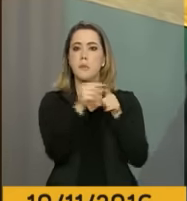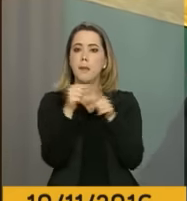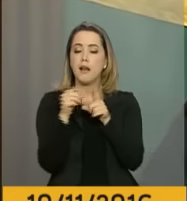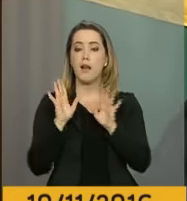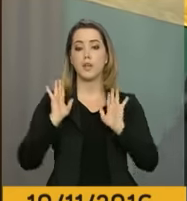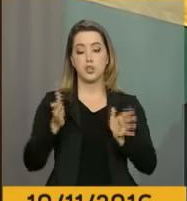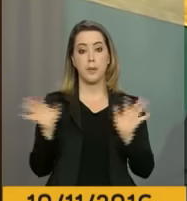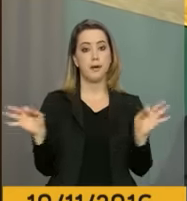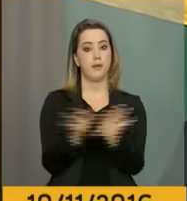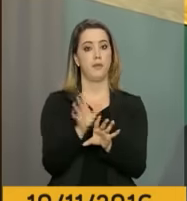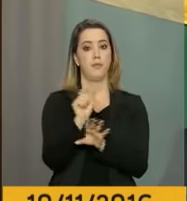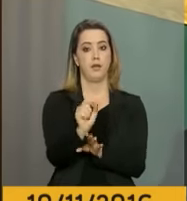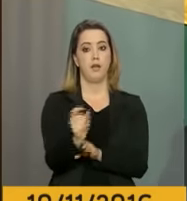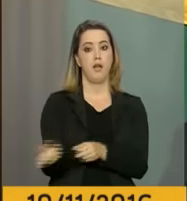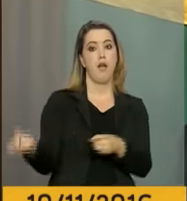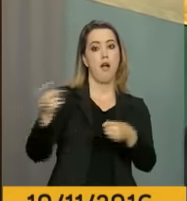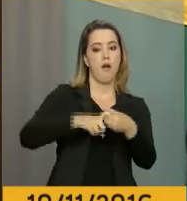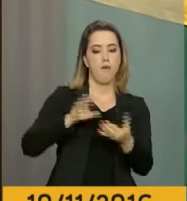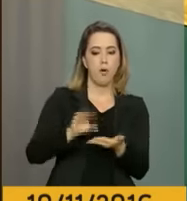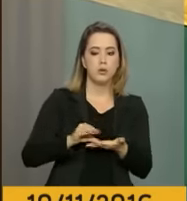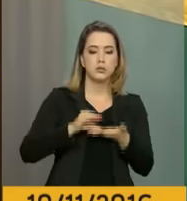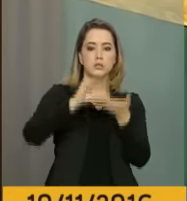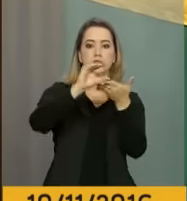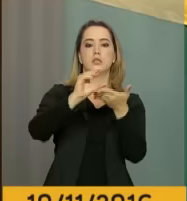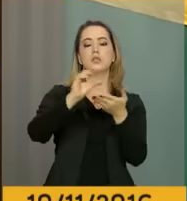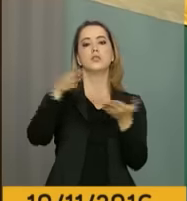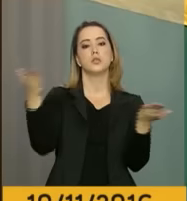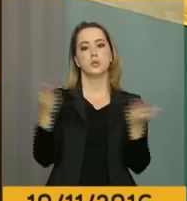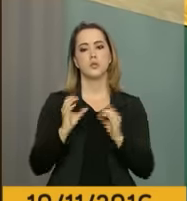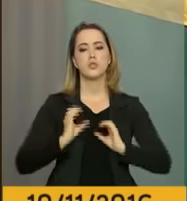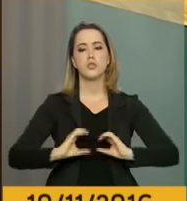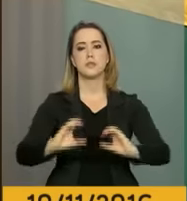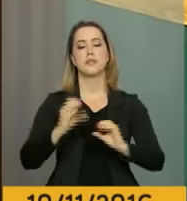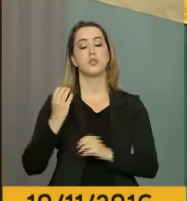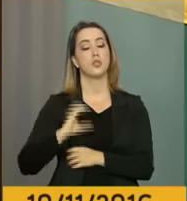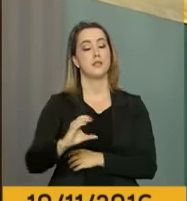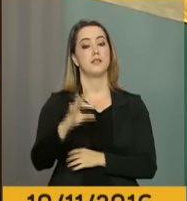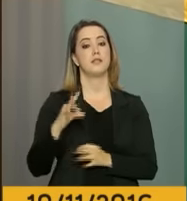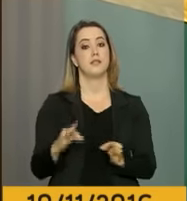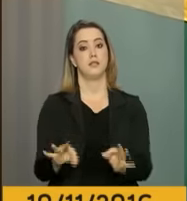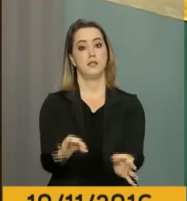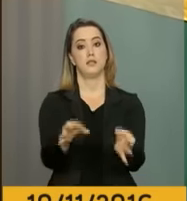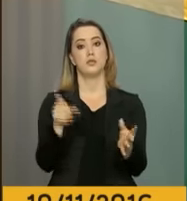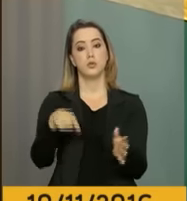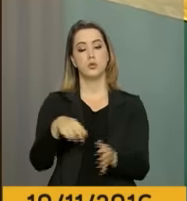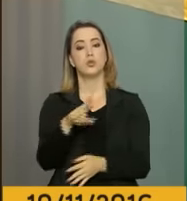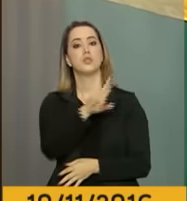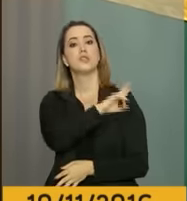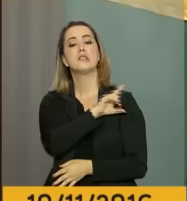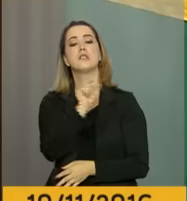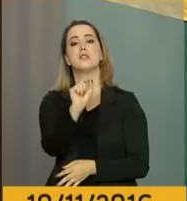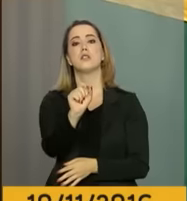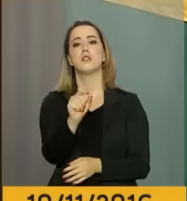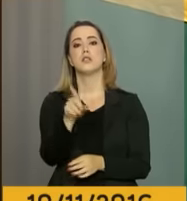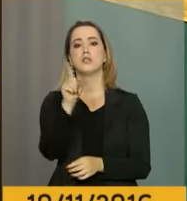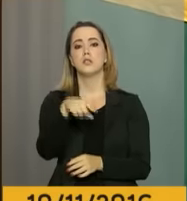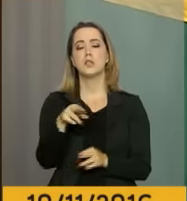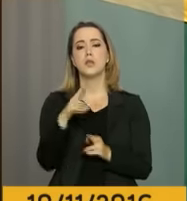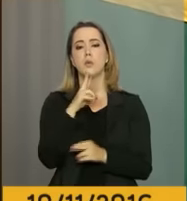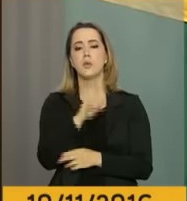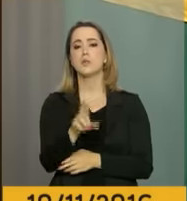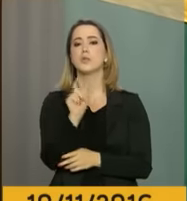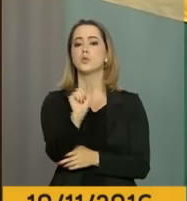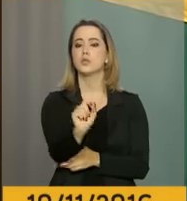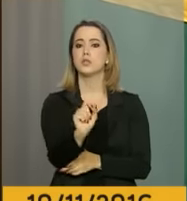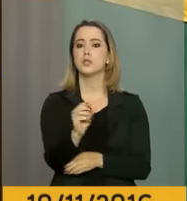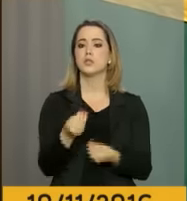finais, a reativação do Conselho de Ciência e Tecnologia responde precisamente a esse mandamento,